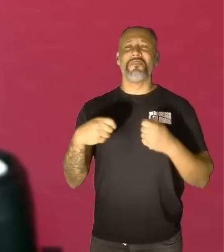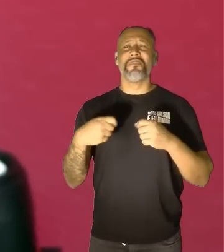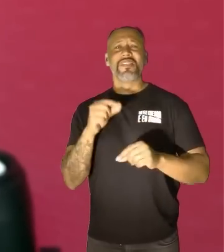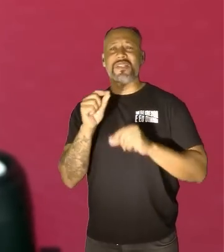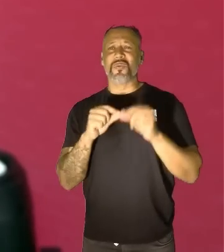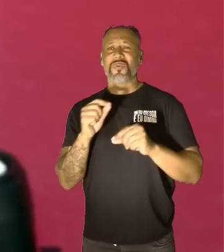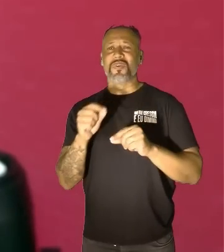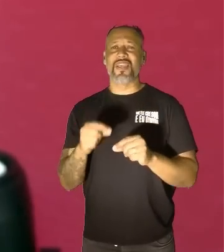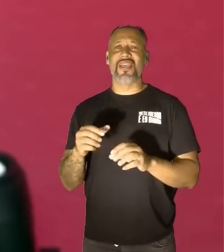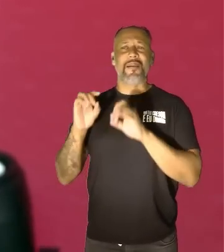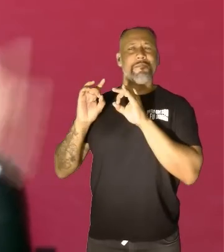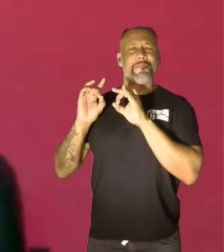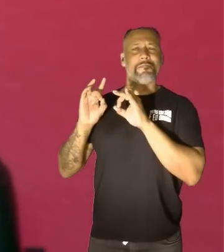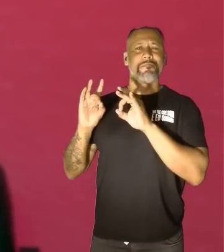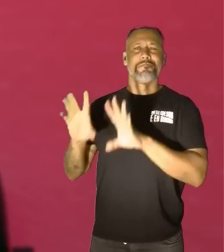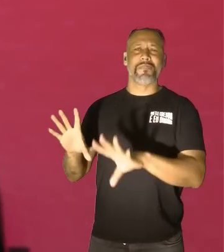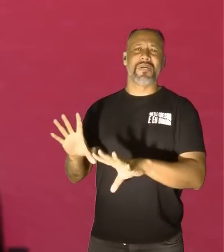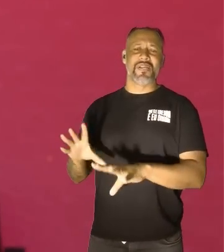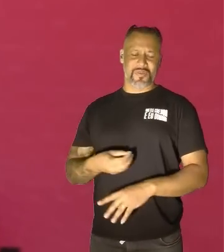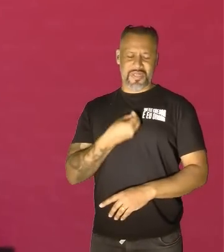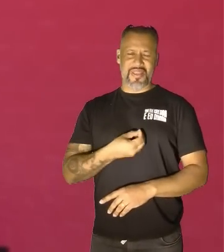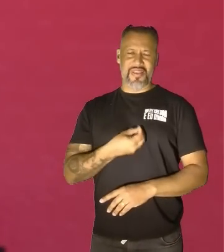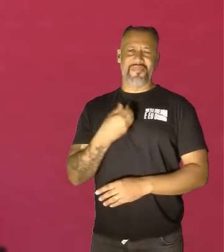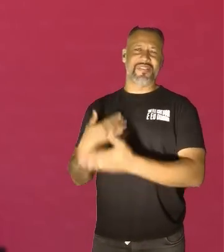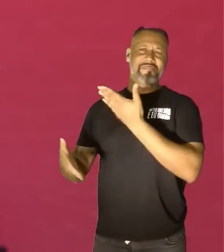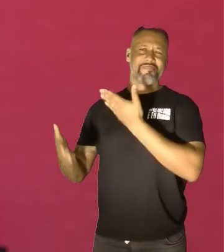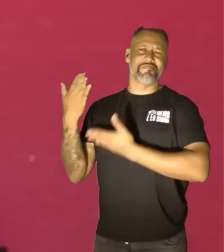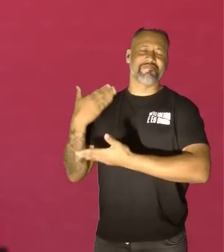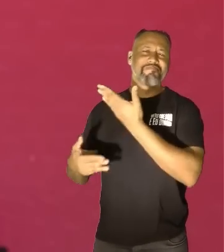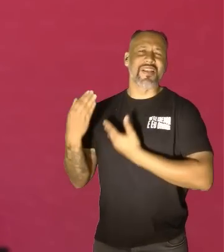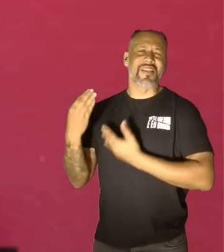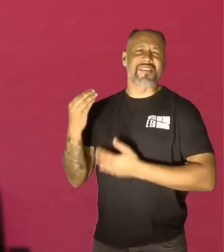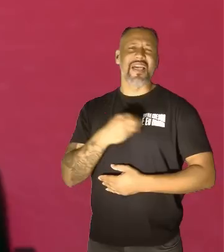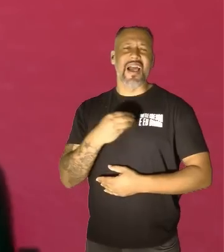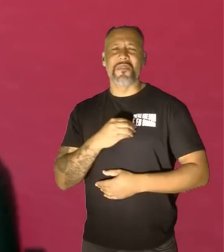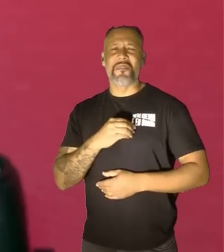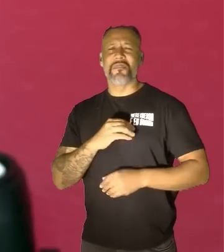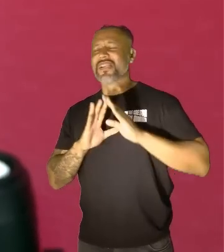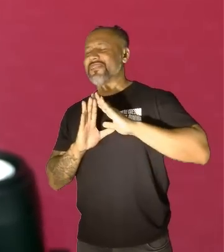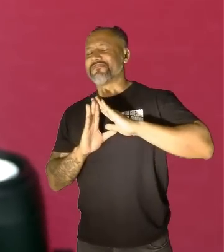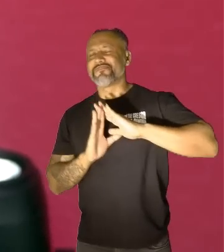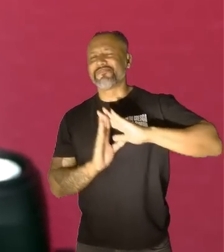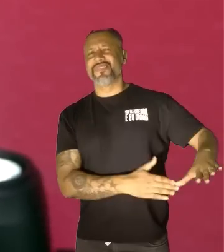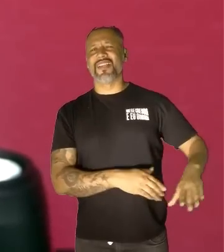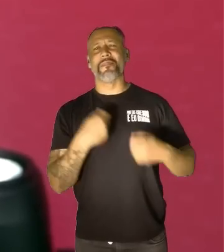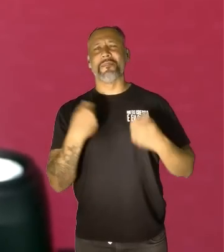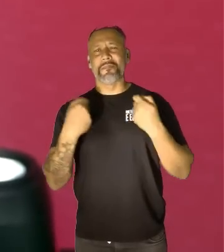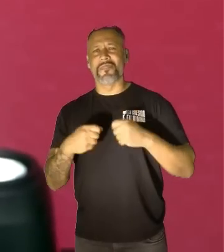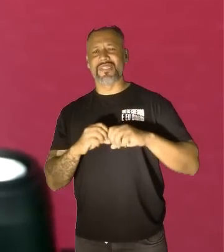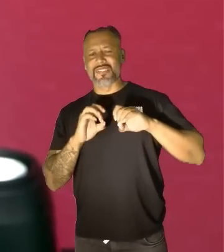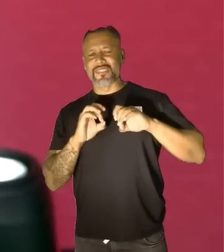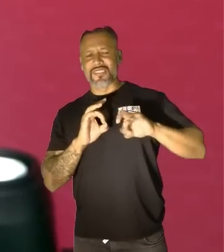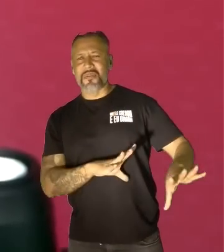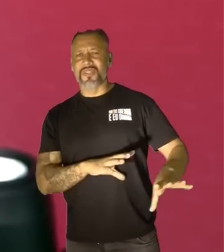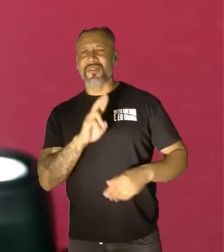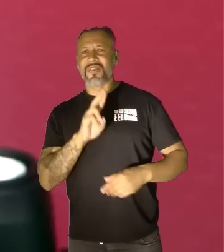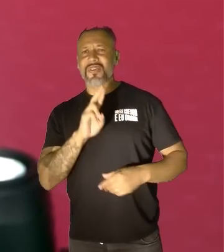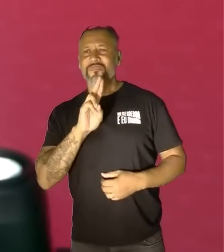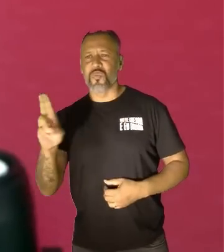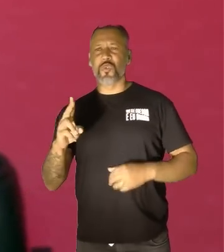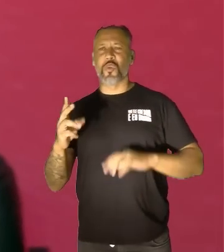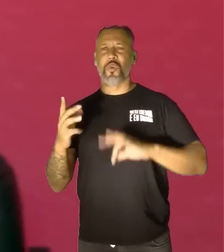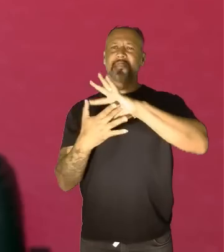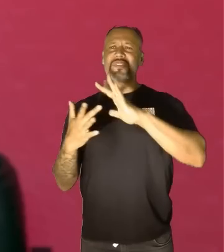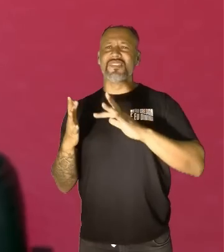abandonar lugares que você está acostumado, práticas que você está acostumado. Em nome de Jesus, que esse espírito de Eli caia por